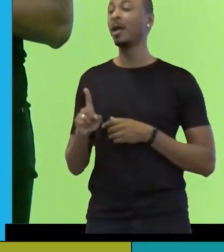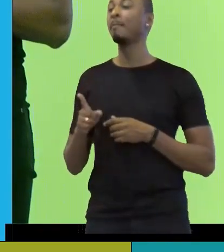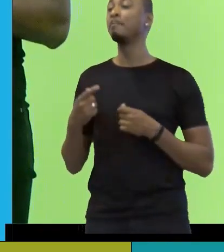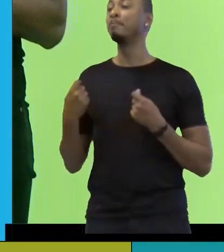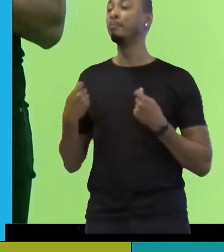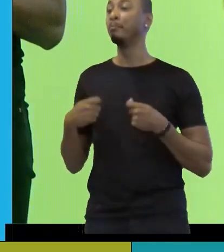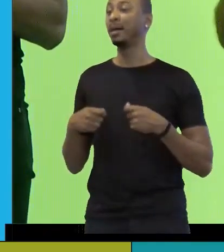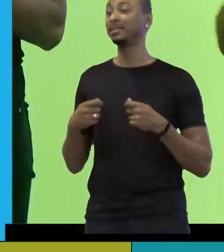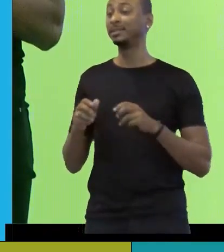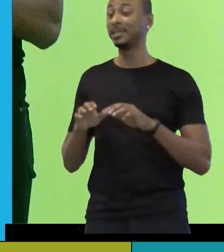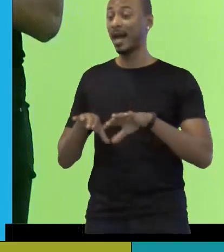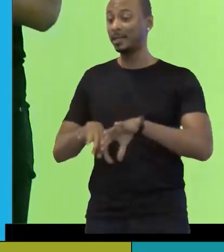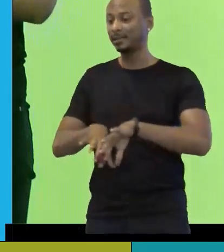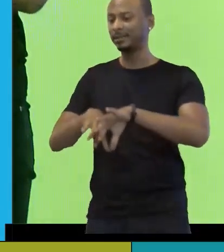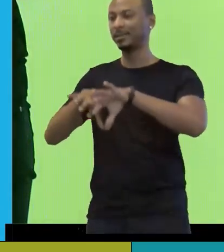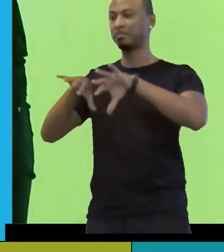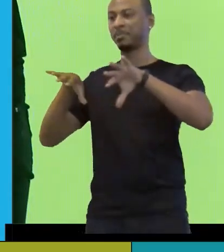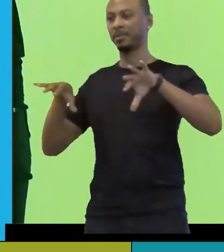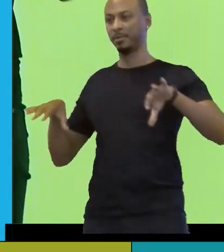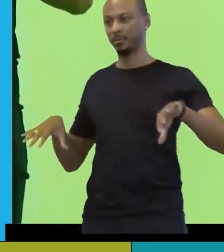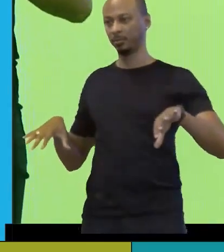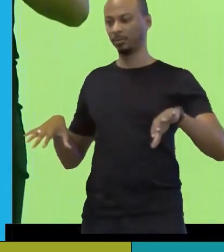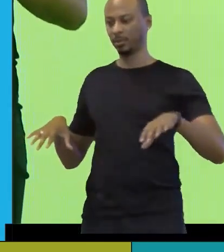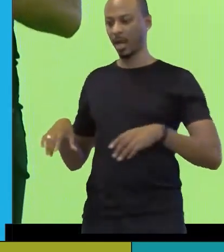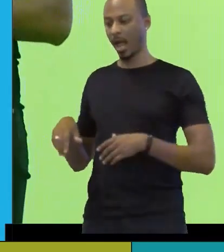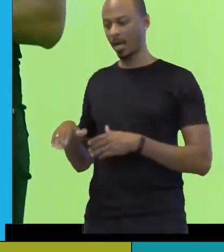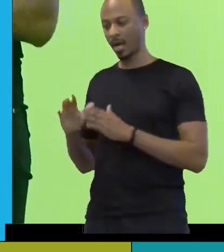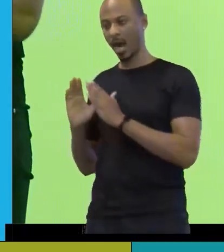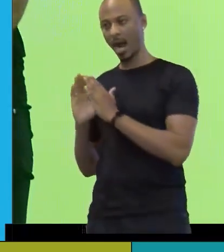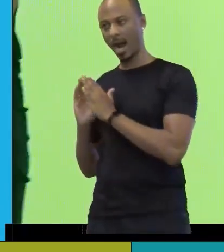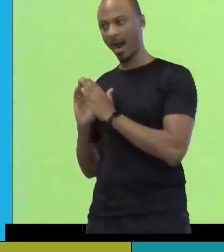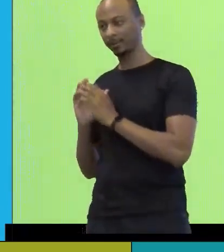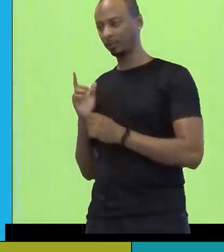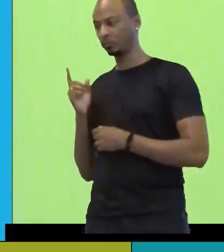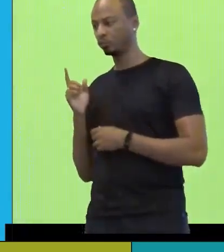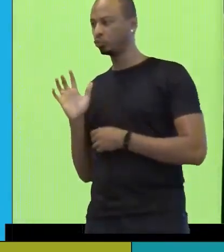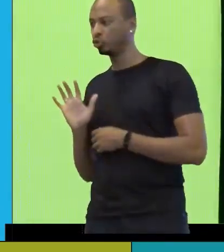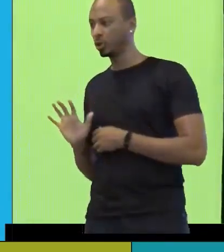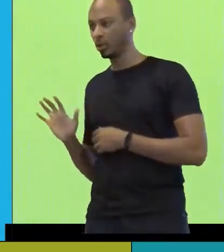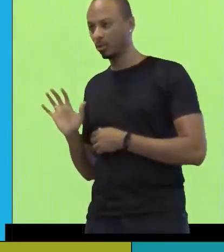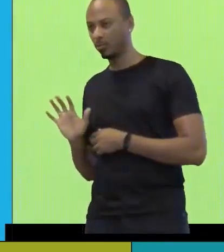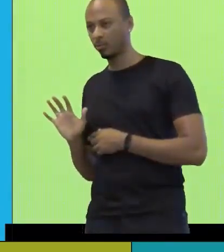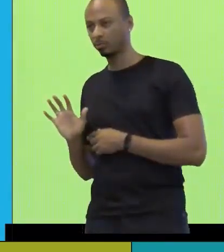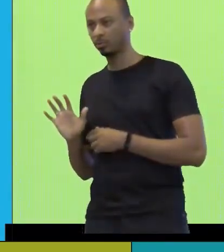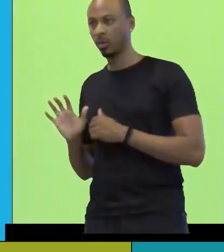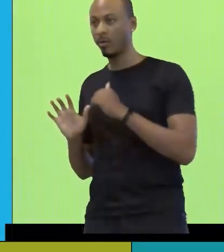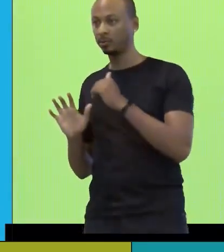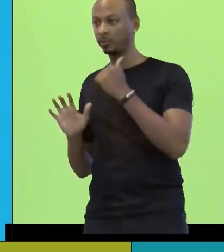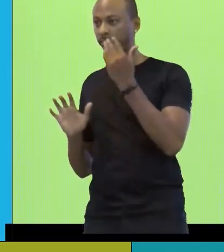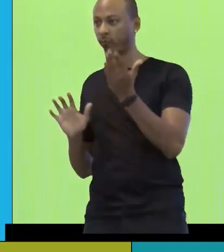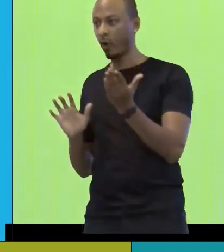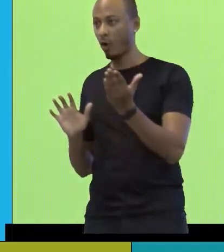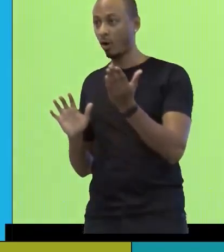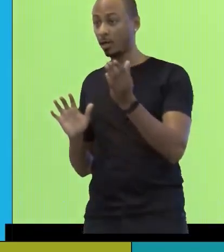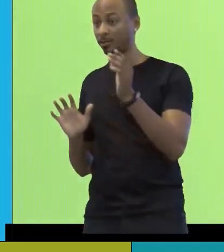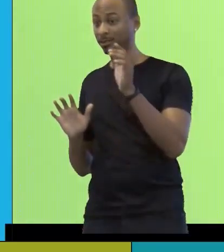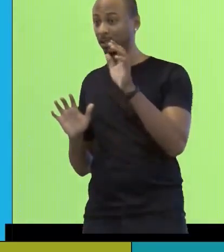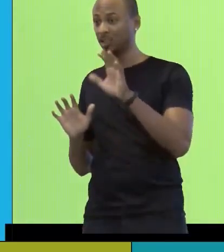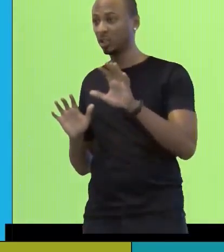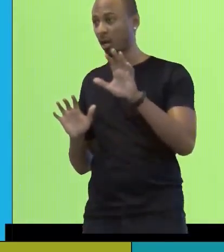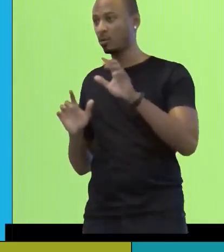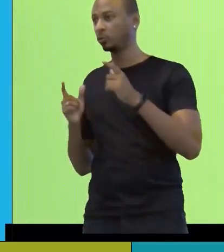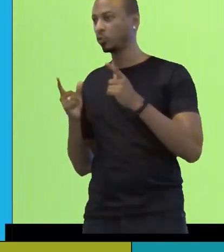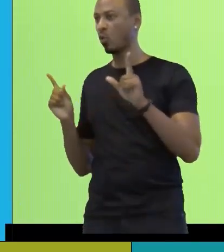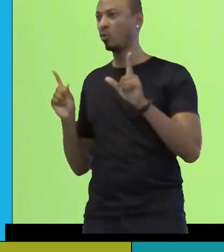preciso separar as duas coisas. É preciso separar as duas coisas, principalmente se você for